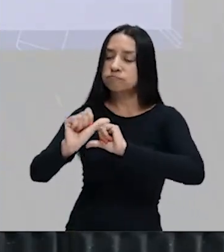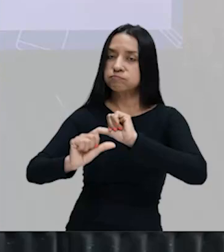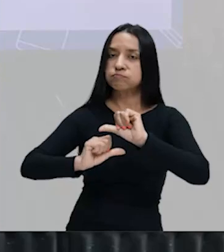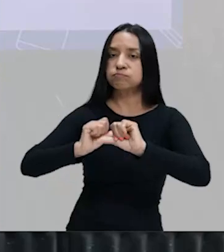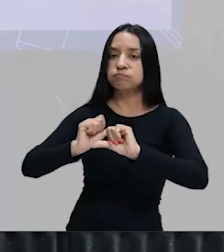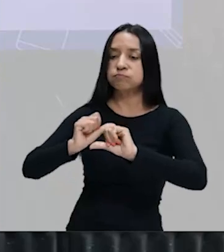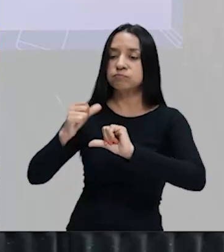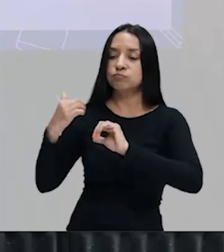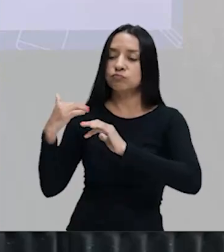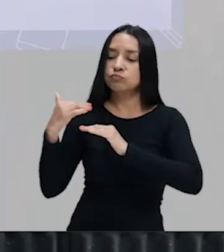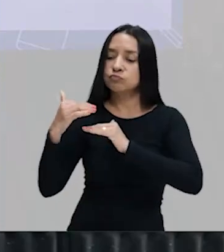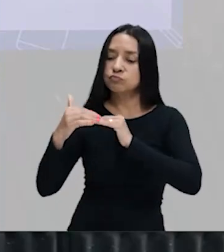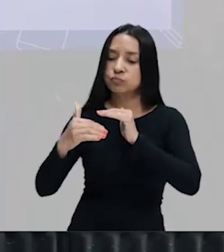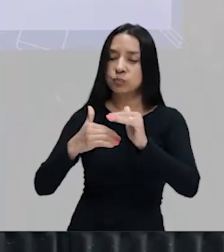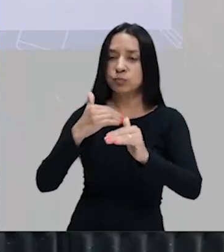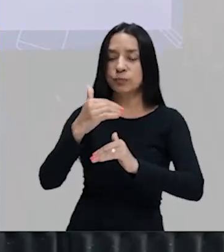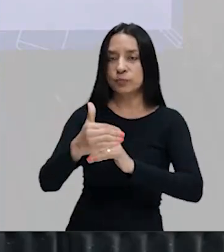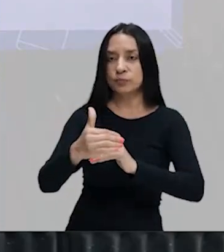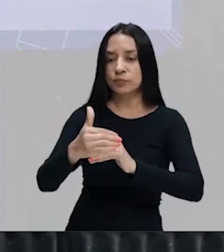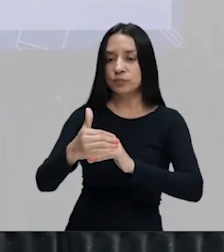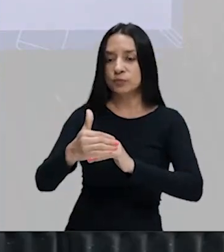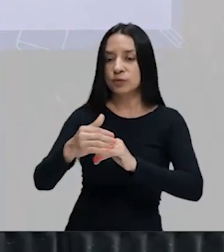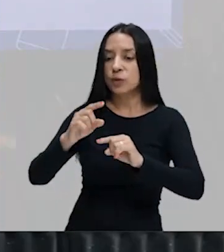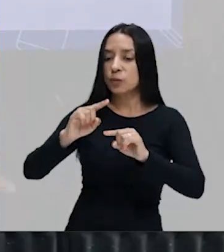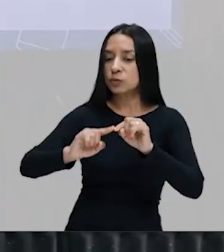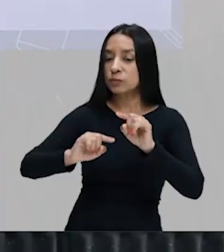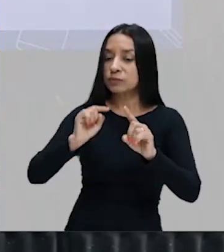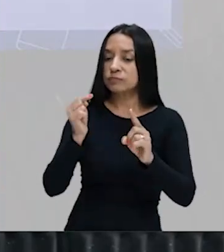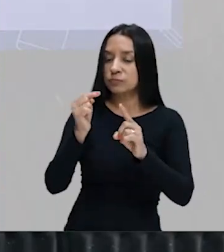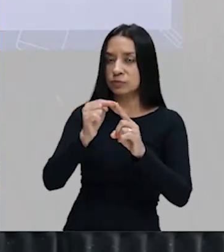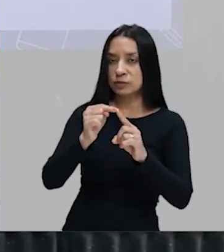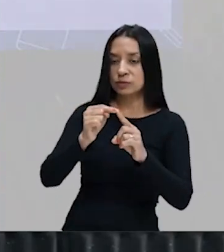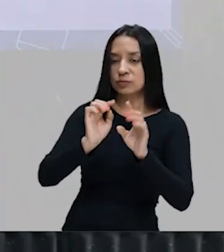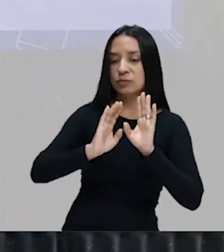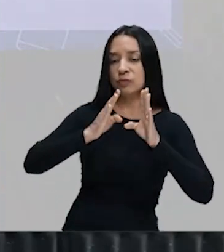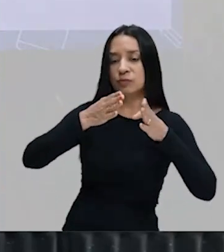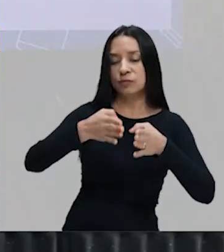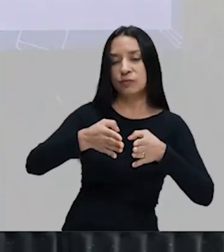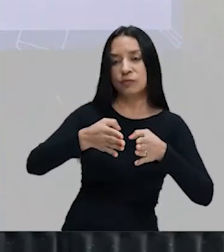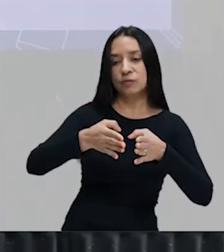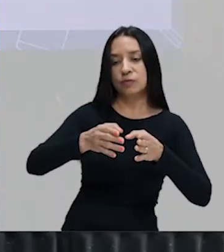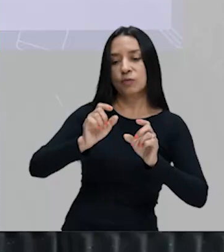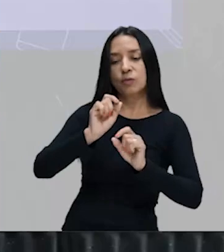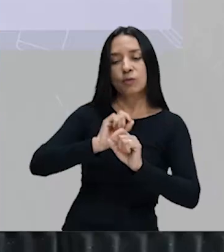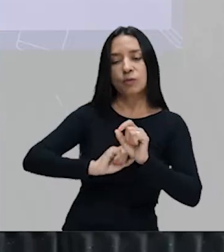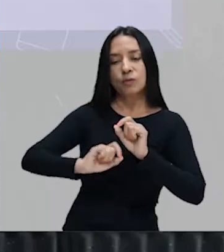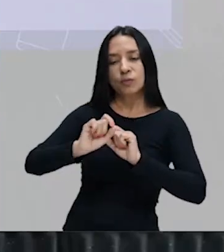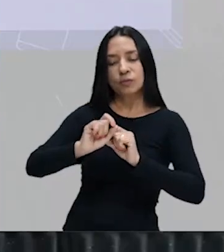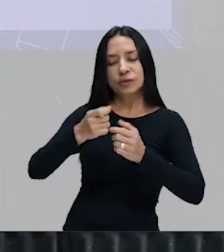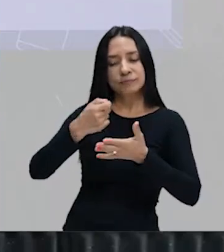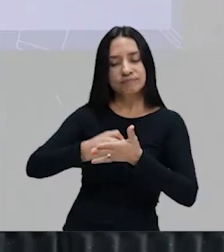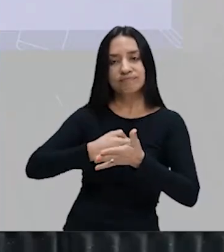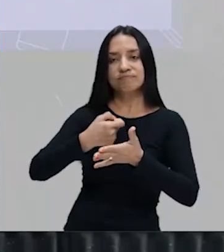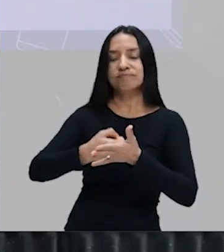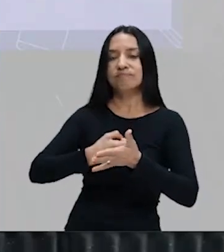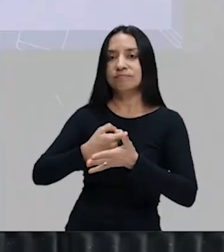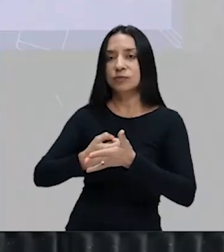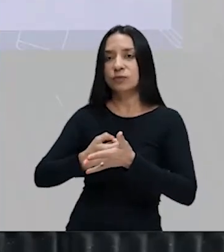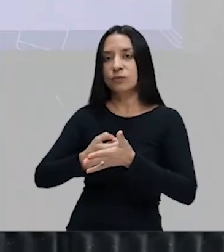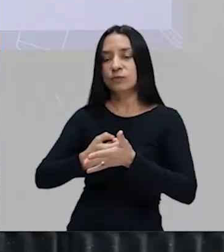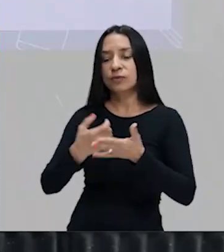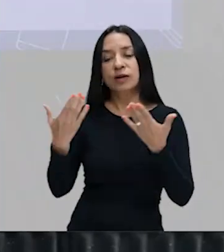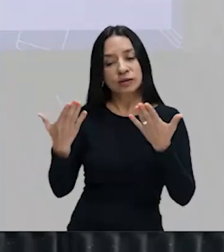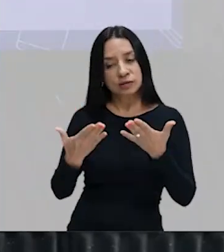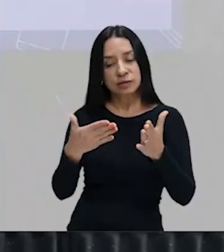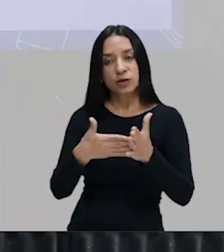tempo os seus objetos, o seu foco, aquilo que ela intentou, que ela tentou e que ela